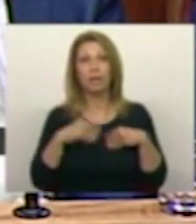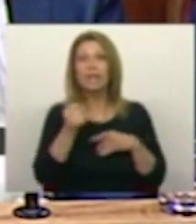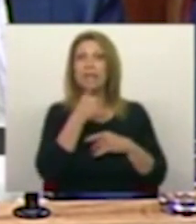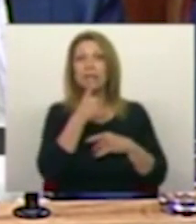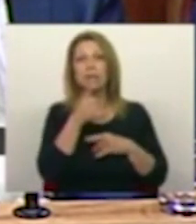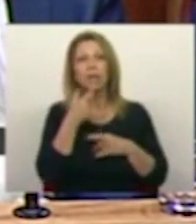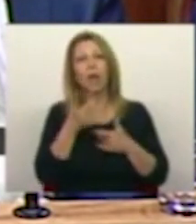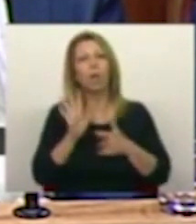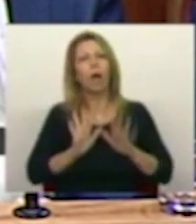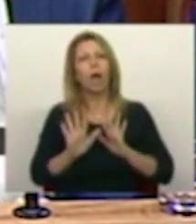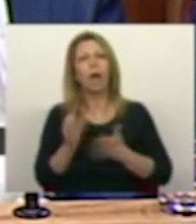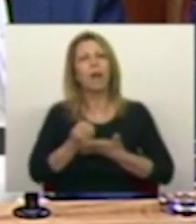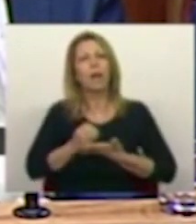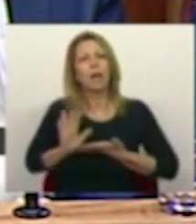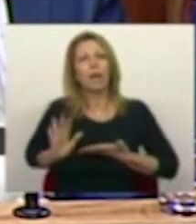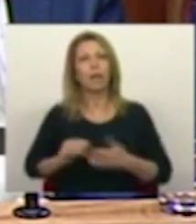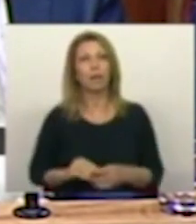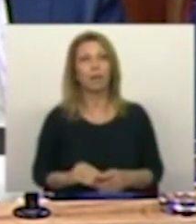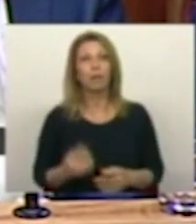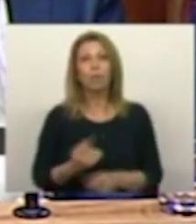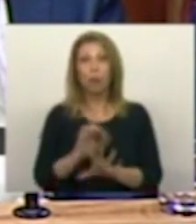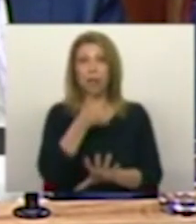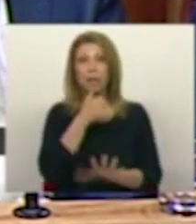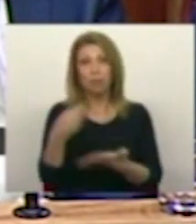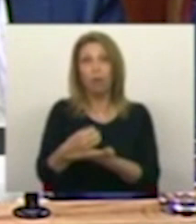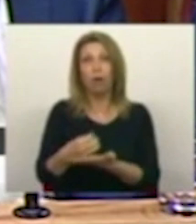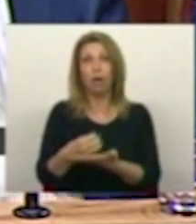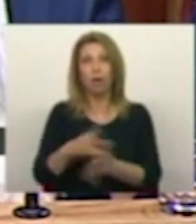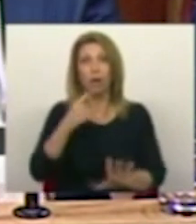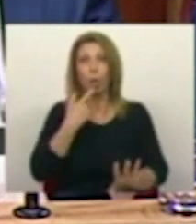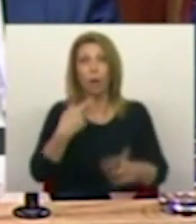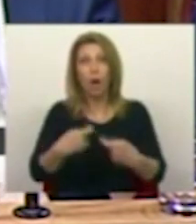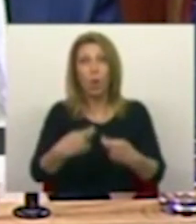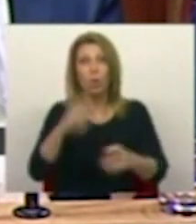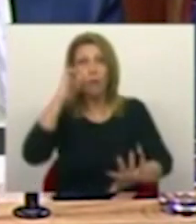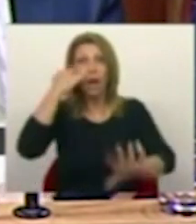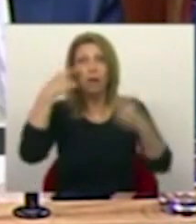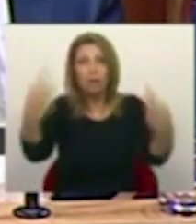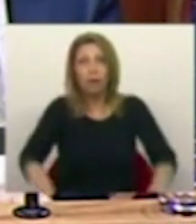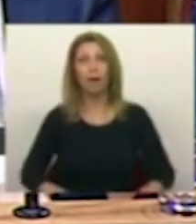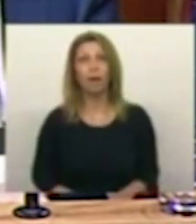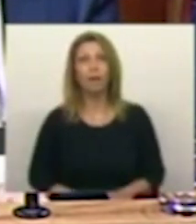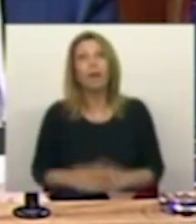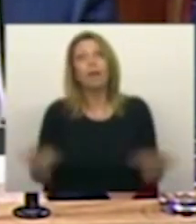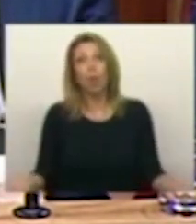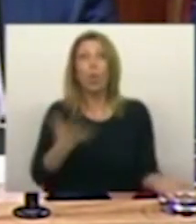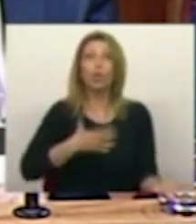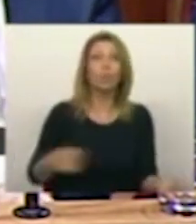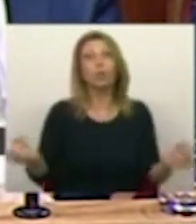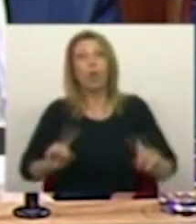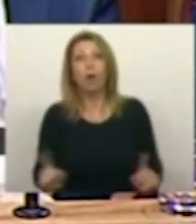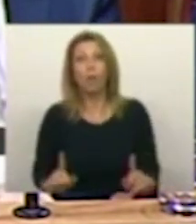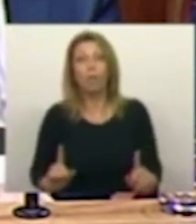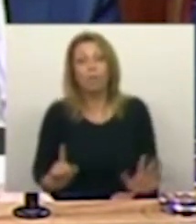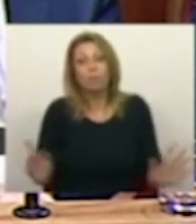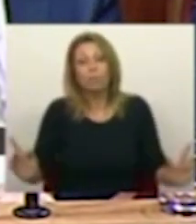decisão. Porque a não decisão tem enormes custos. E por isso, gostemos ou não gostemos, nós temos